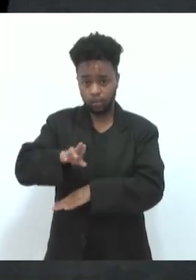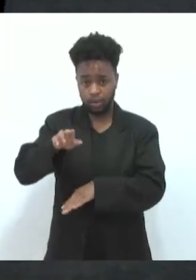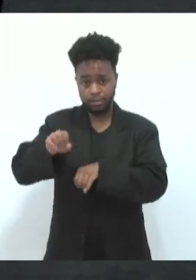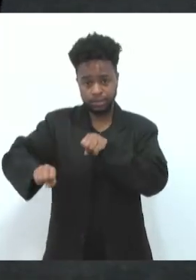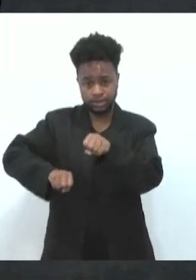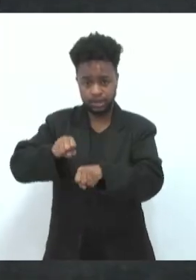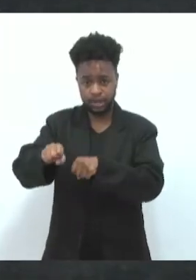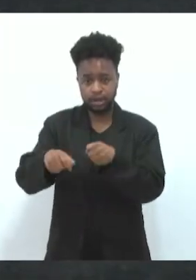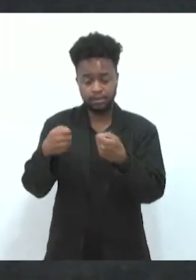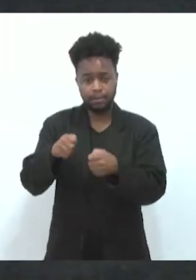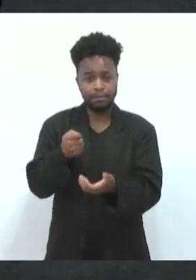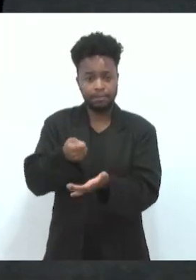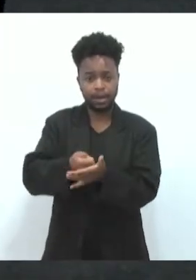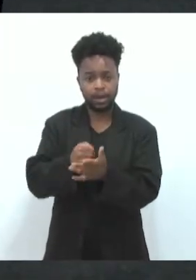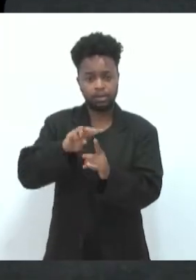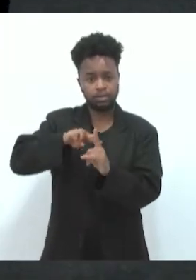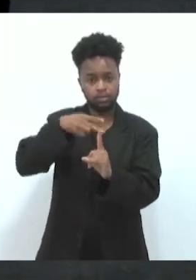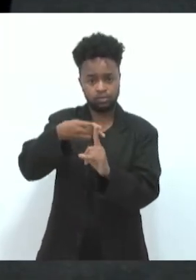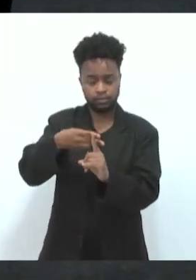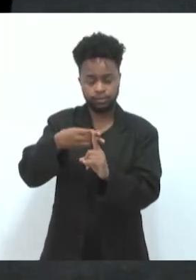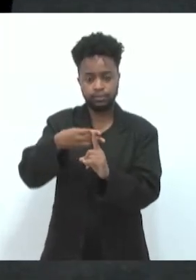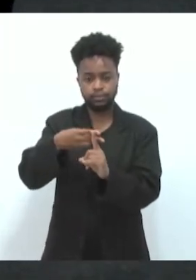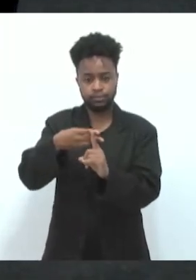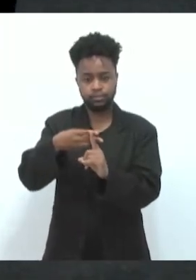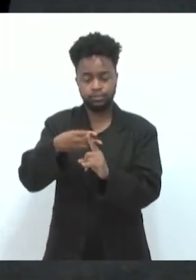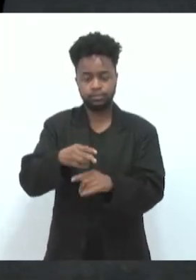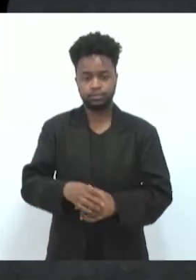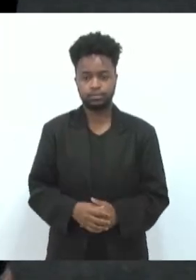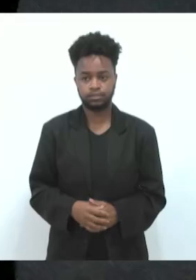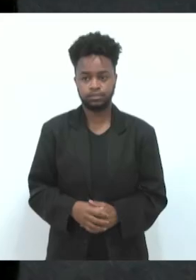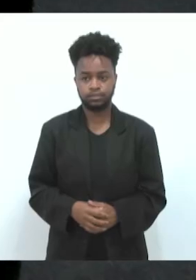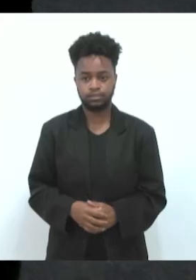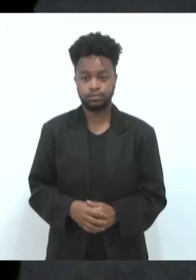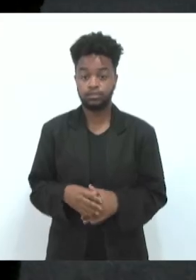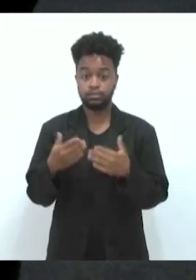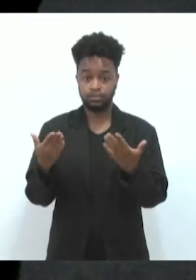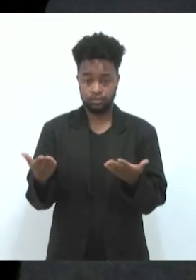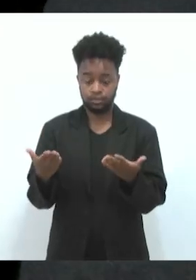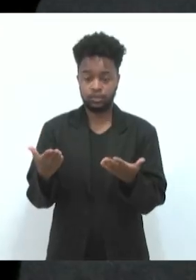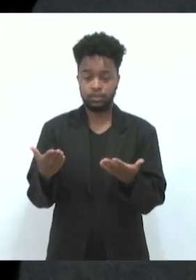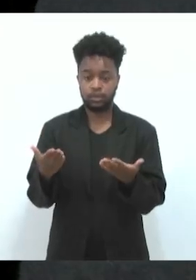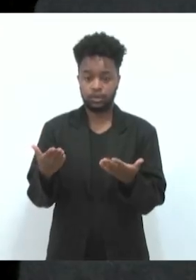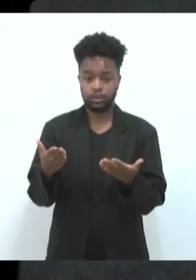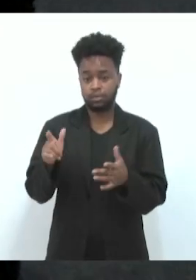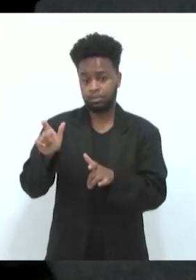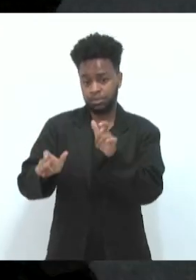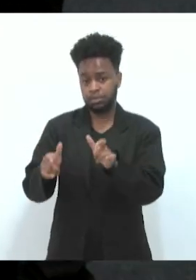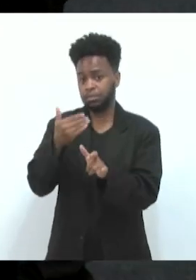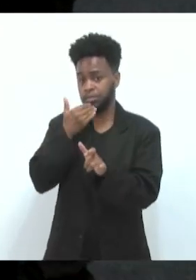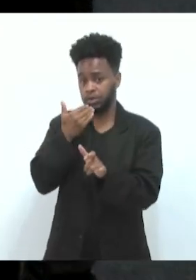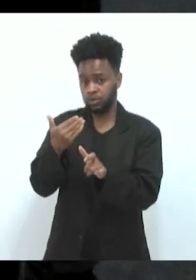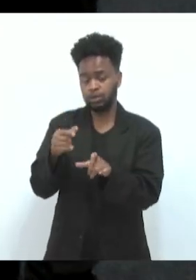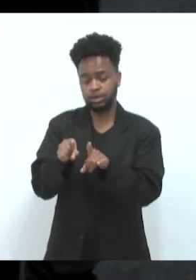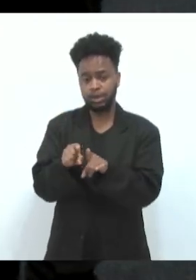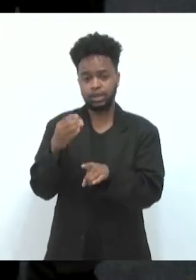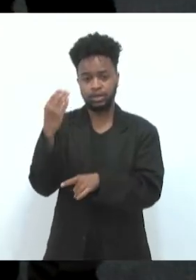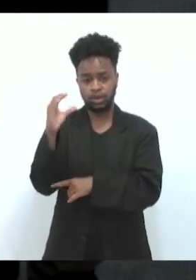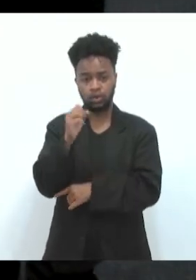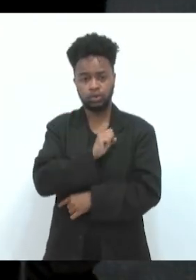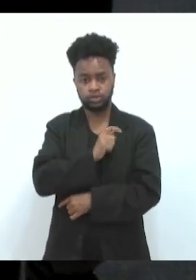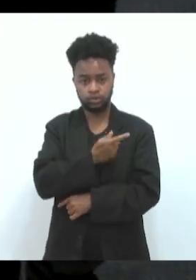a mais para quem pegava a bicicleta. Então, nós, a pedido dos ciclistas, sobretudo de Niterói e São